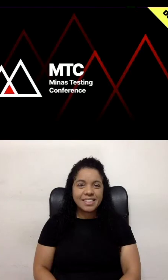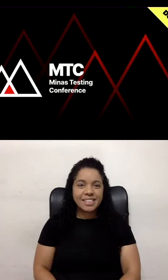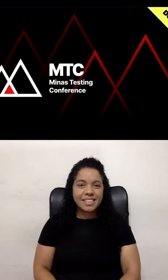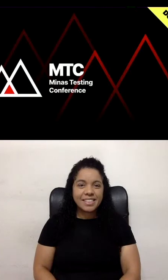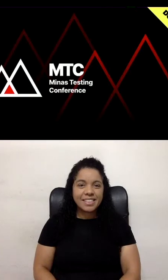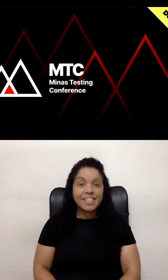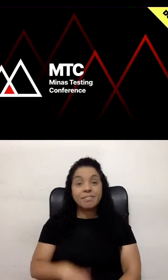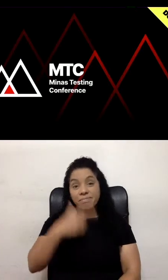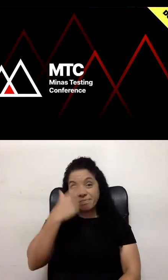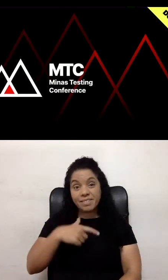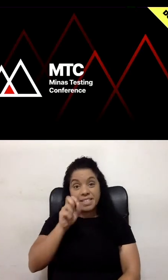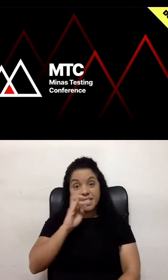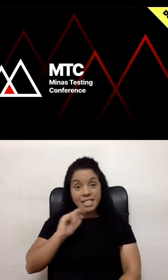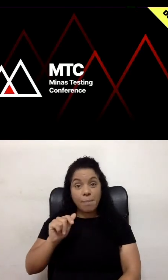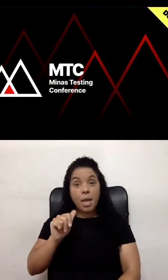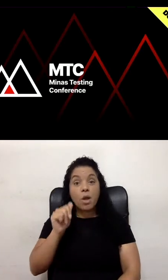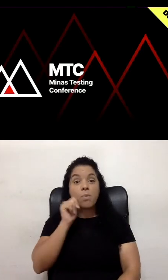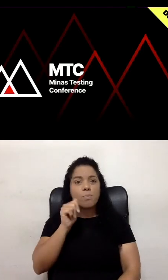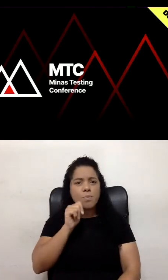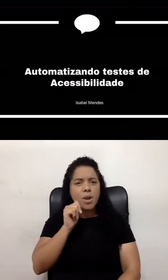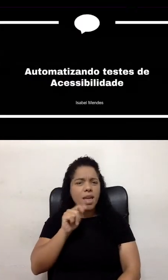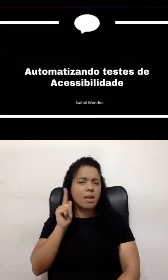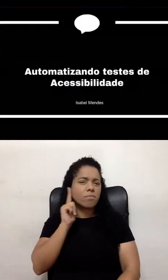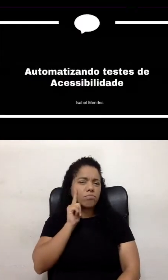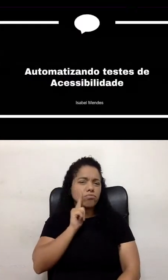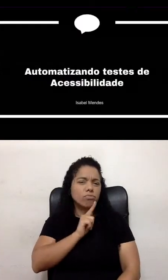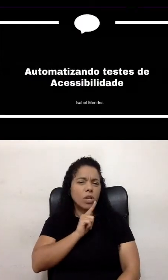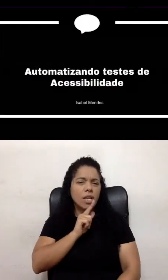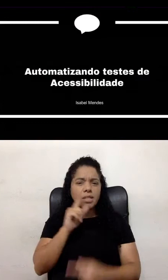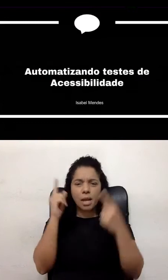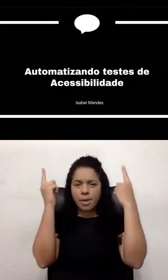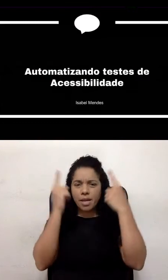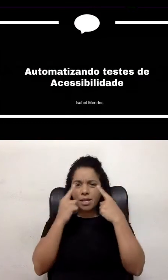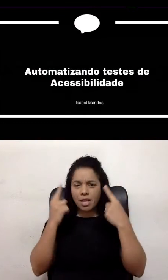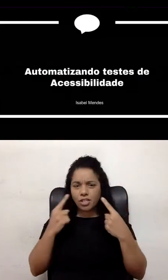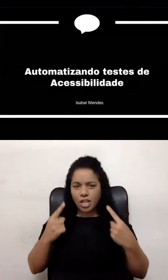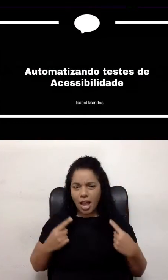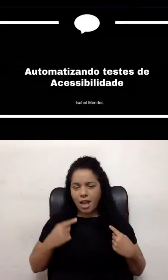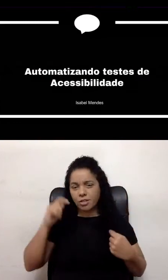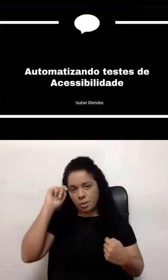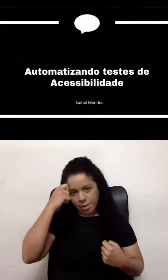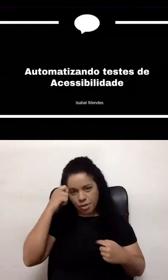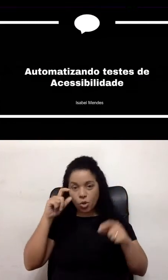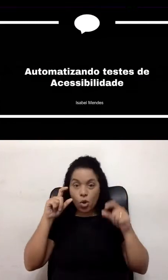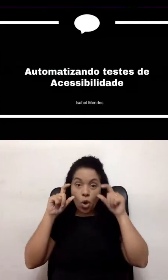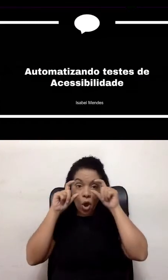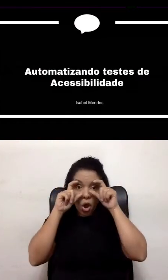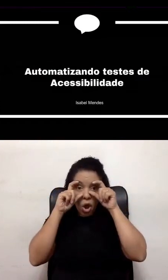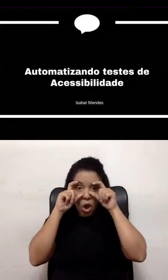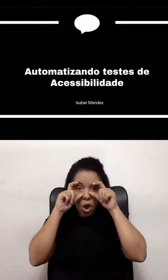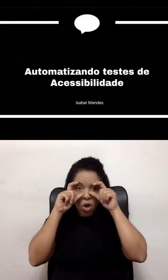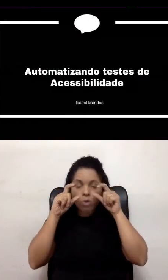Eu sou uma mulher morena, de cabelo cacheado longo preto. Eu uso um óculos com armação